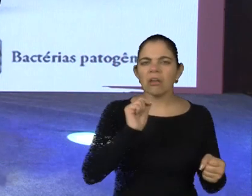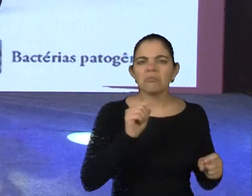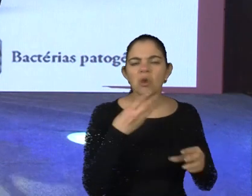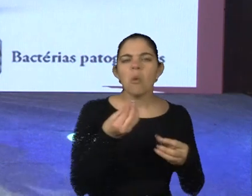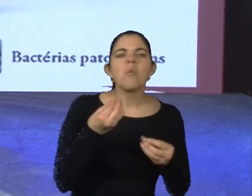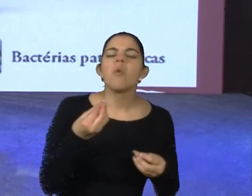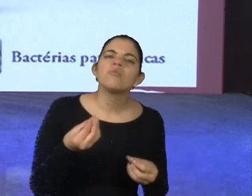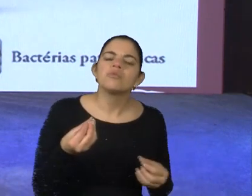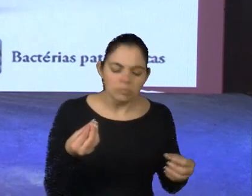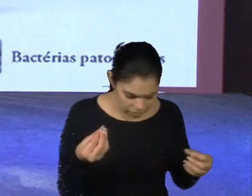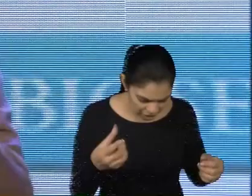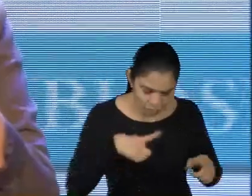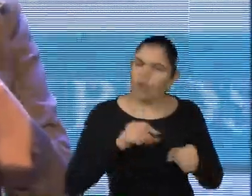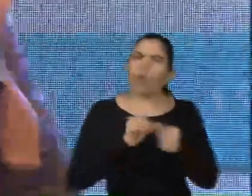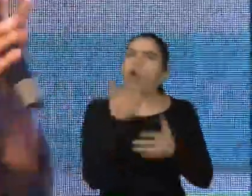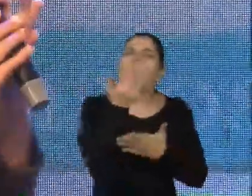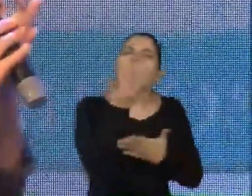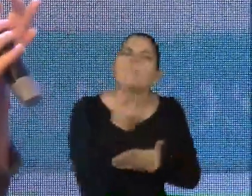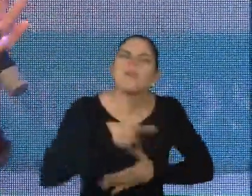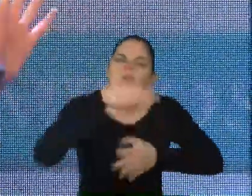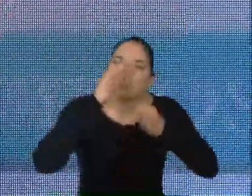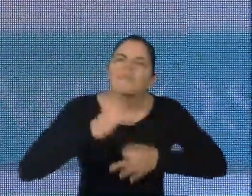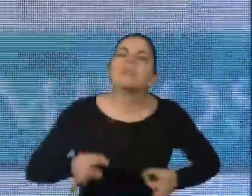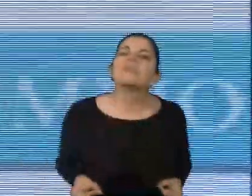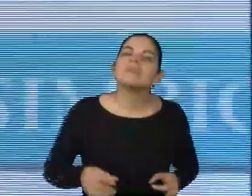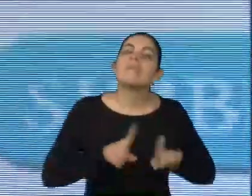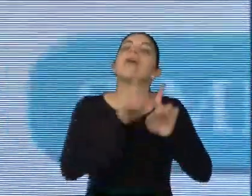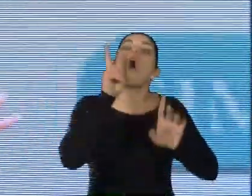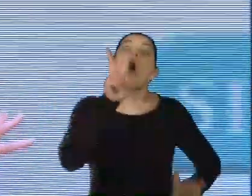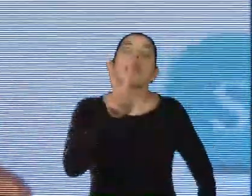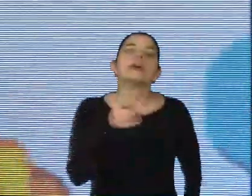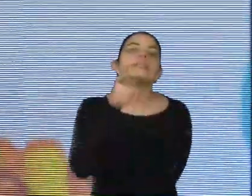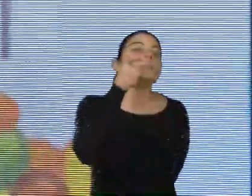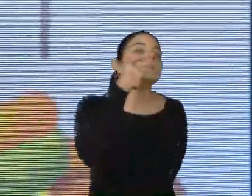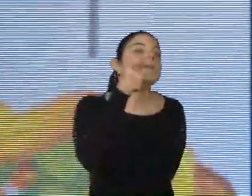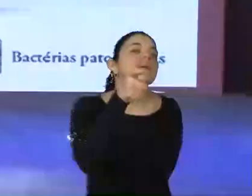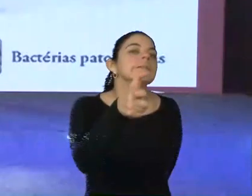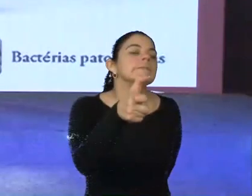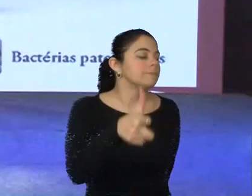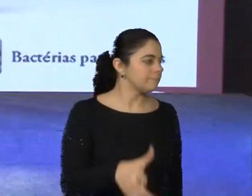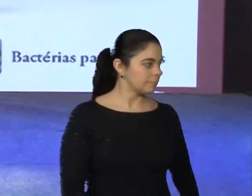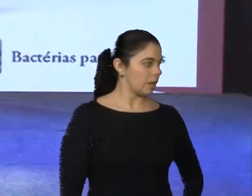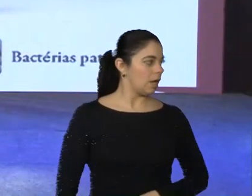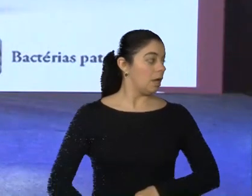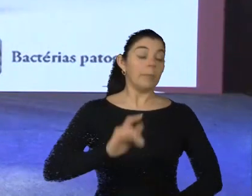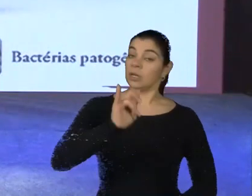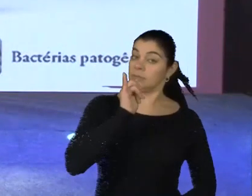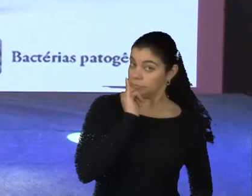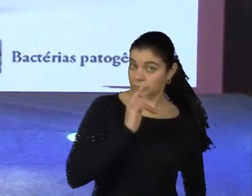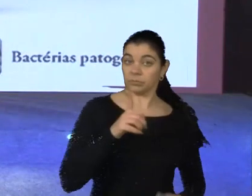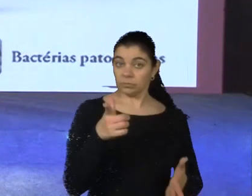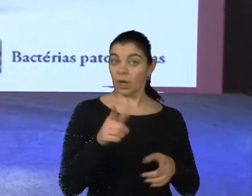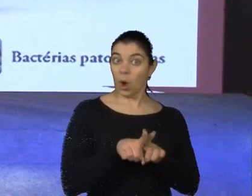tem como comer assim 100% perfeito. Mas olha aqui que interessante. Aqui eu tenho o